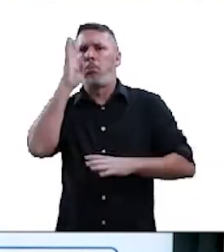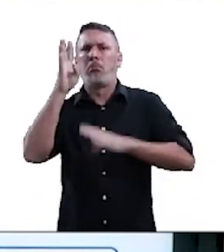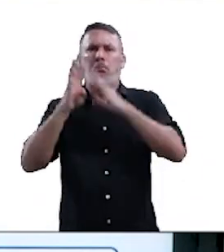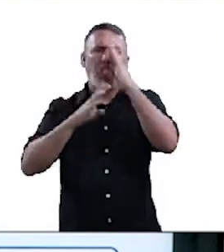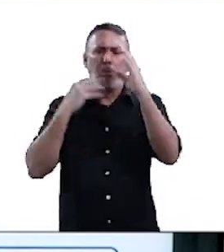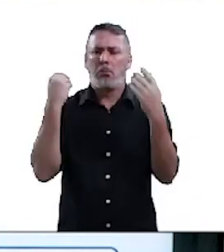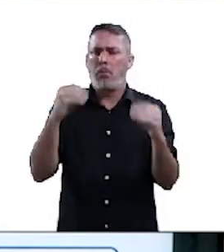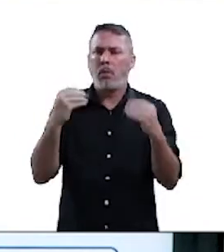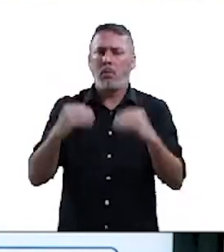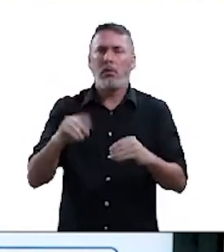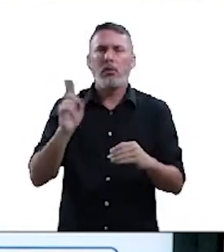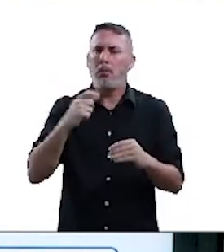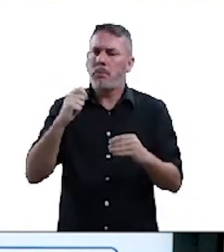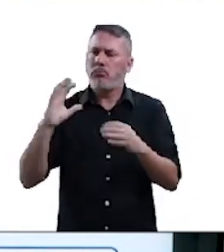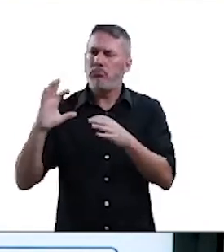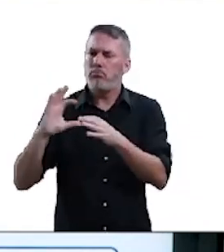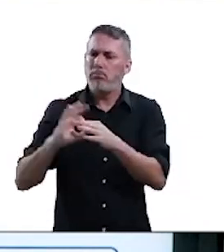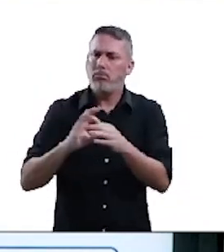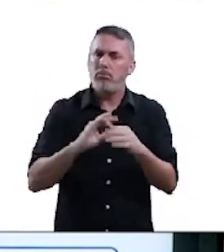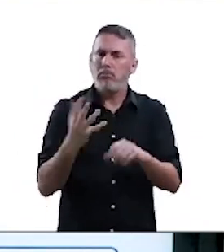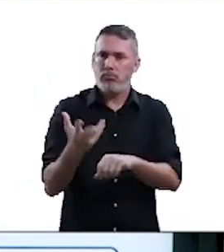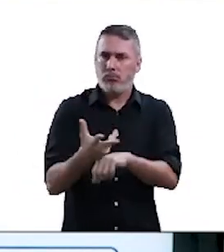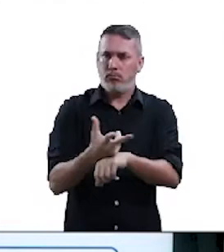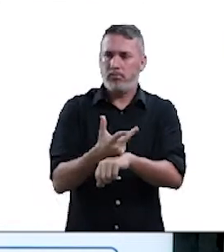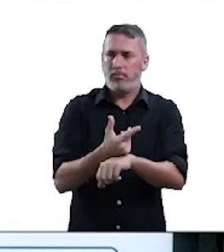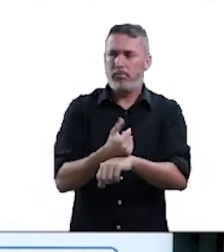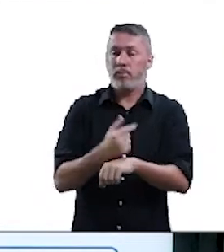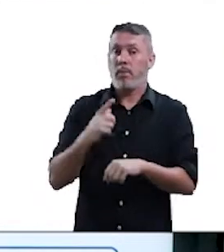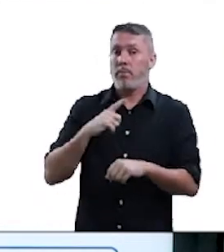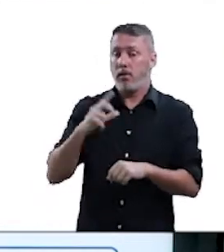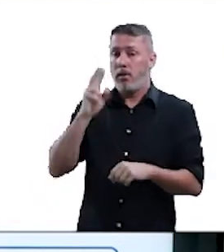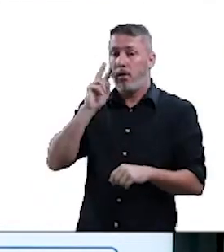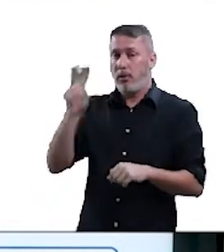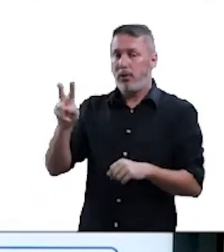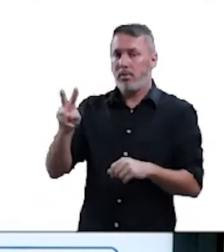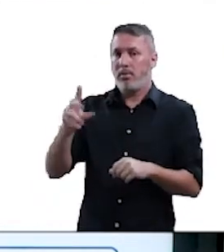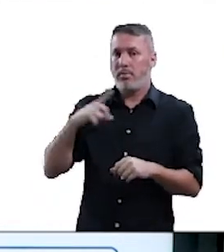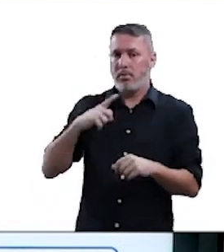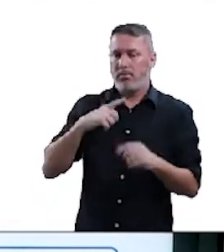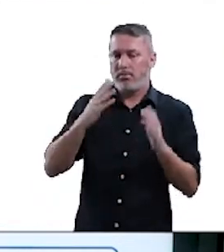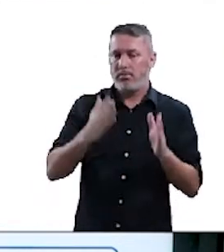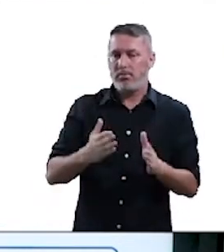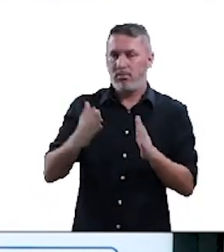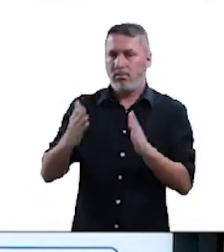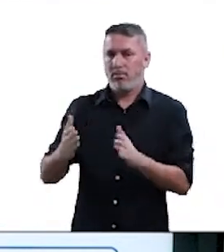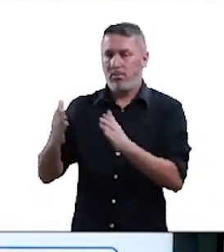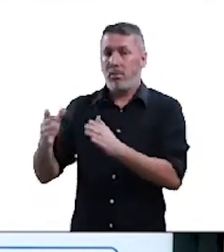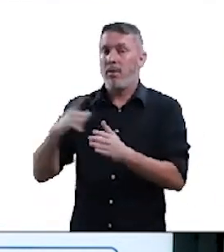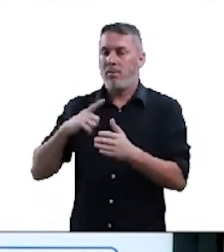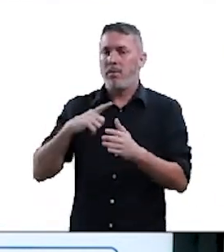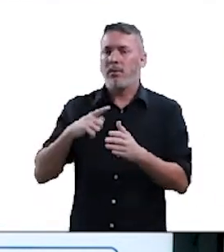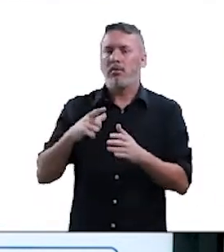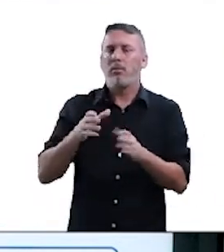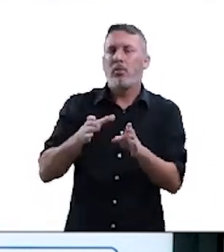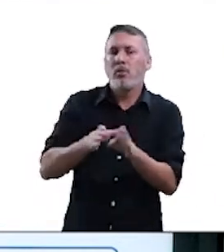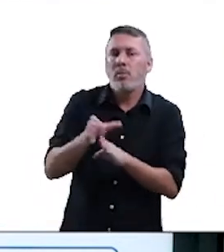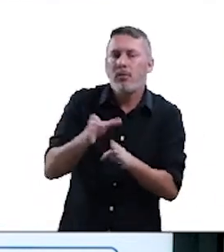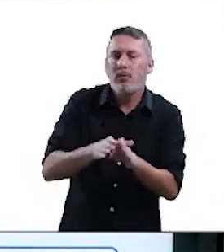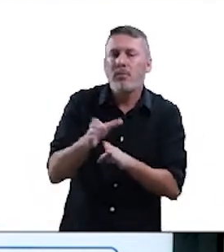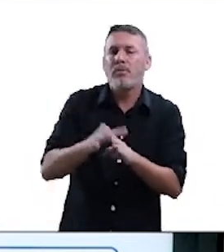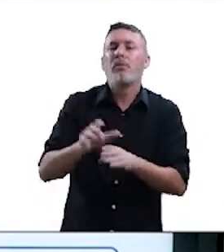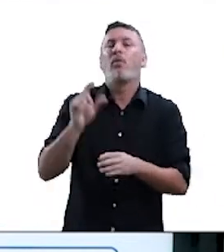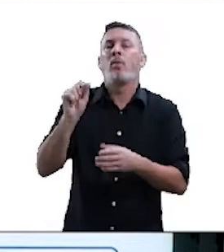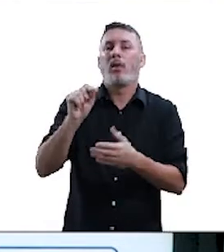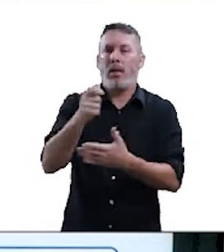Esses passos aqui eu retirei do manual de redação. Primeira coisa, o que o INEP vai buscar na sua fundamentação?